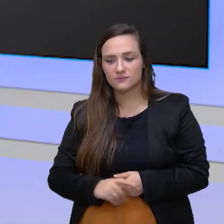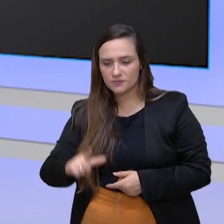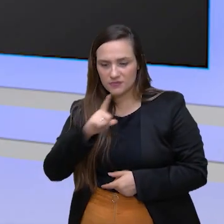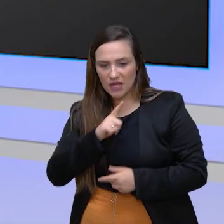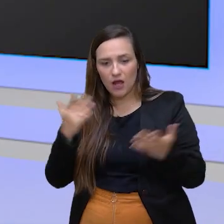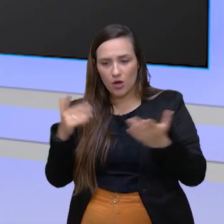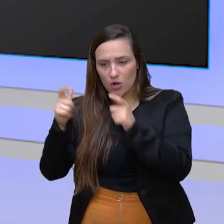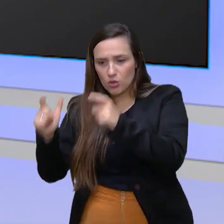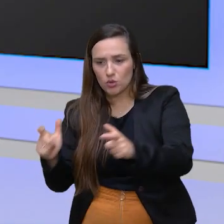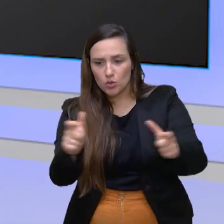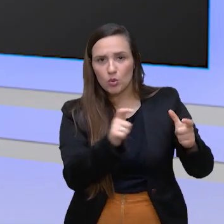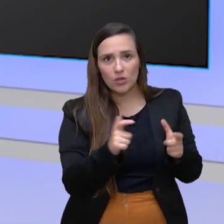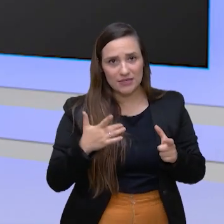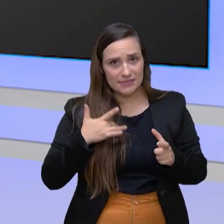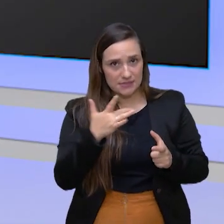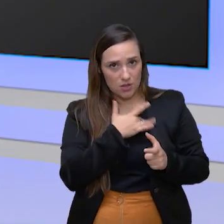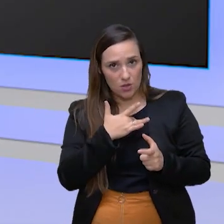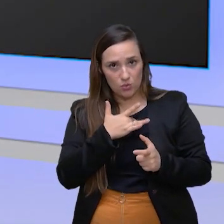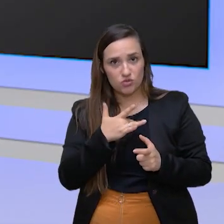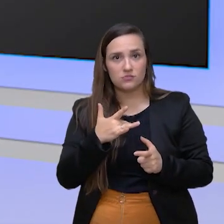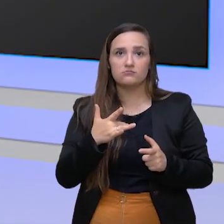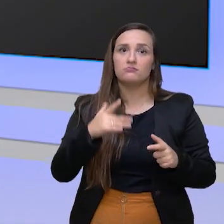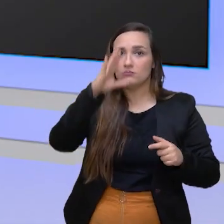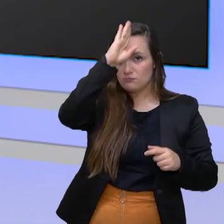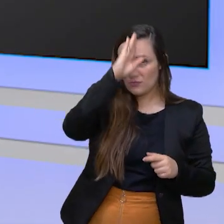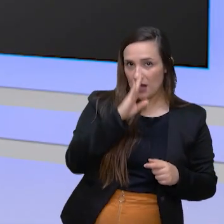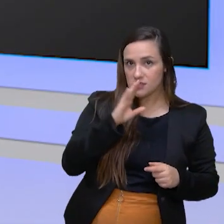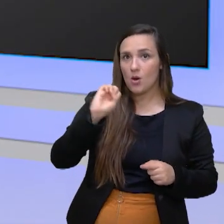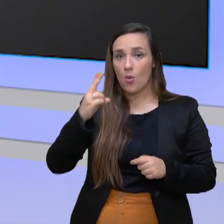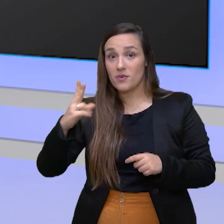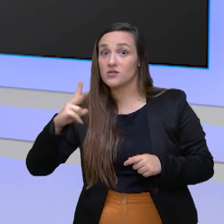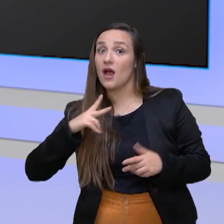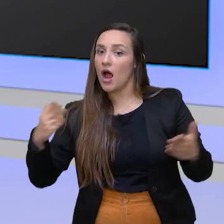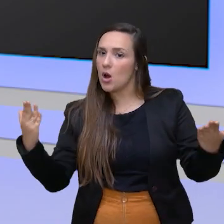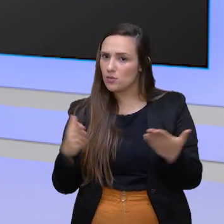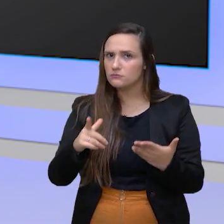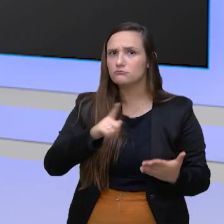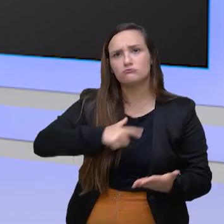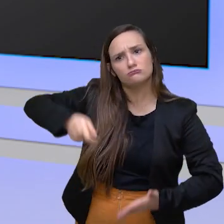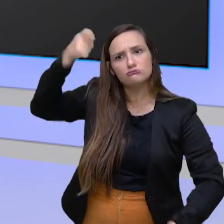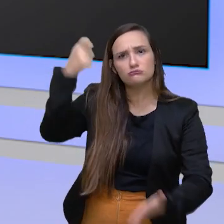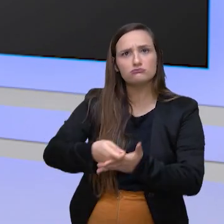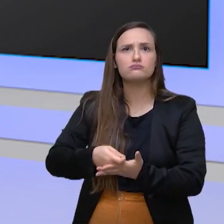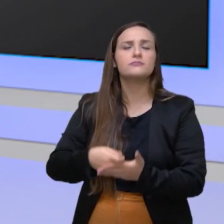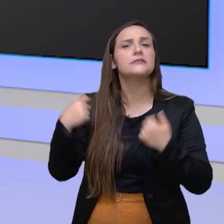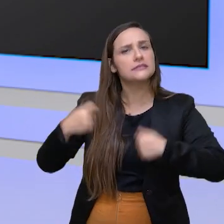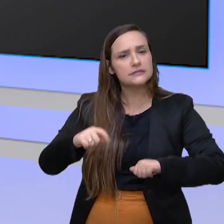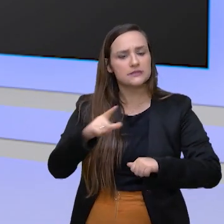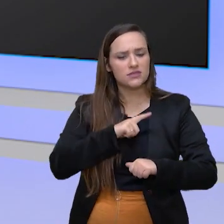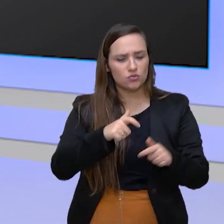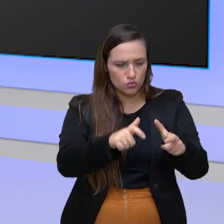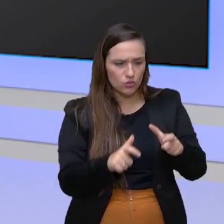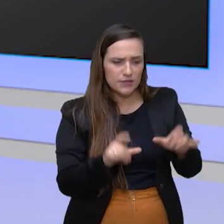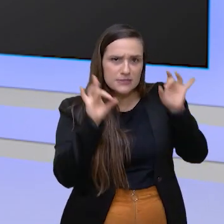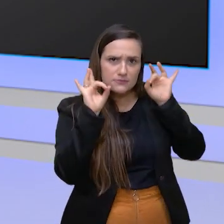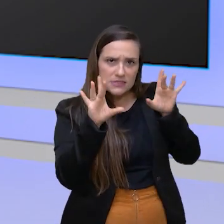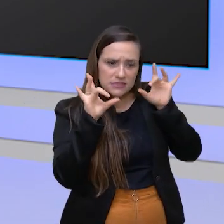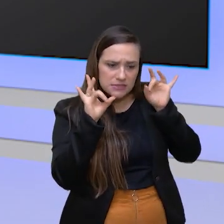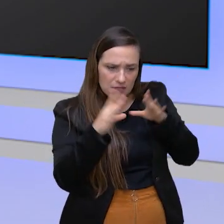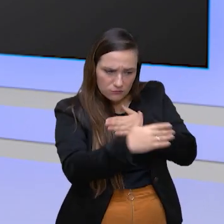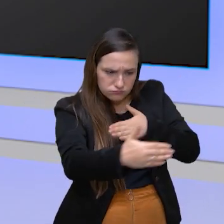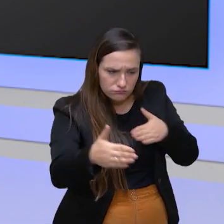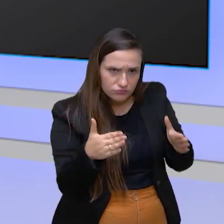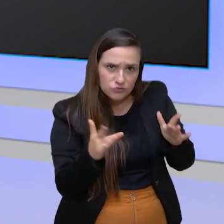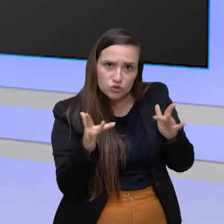sul-mato-grossense. Estabelecimentos de saúde públicos e particulares aqui do estado serão obrigados a disponibilizarem